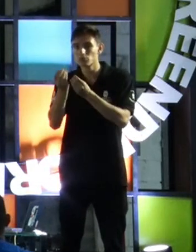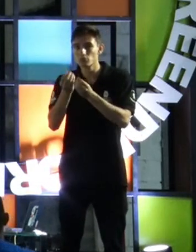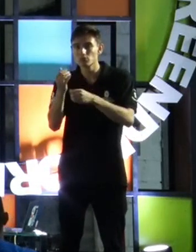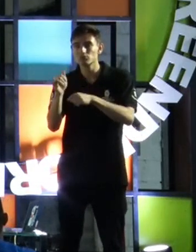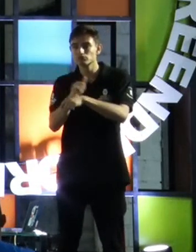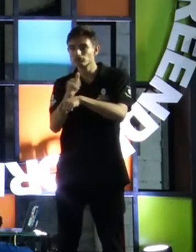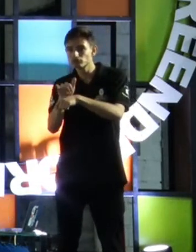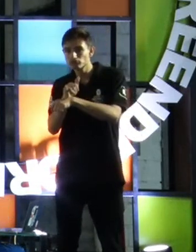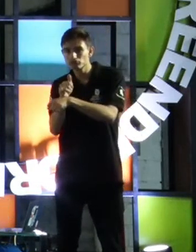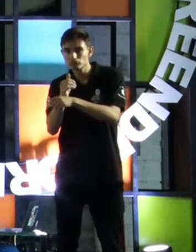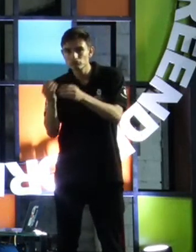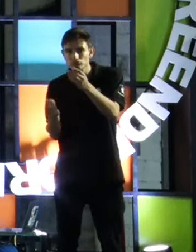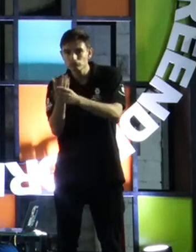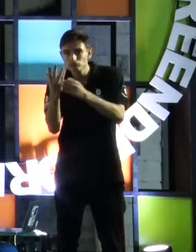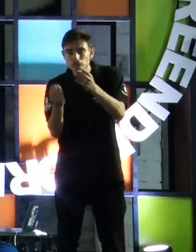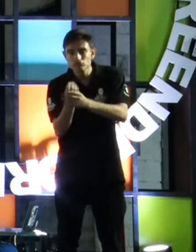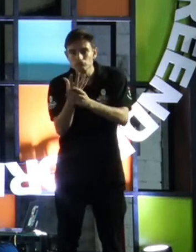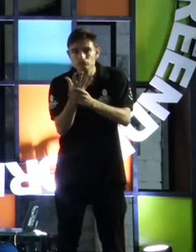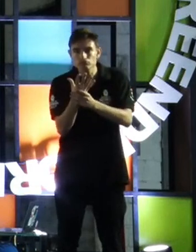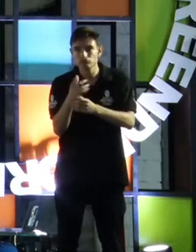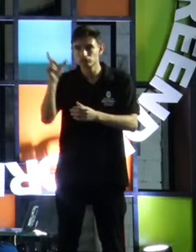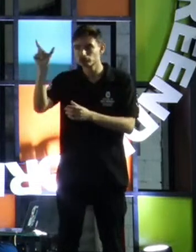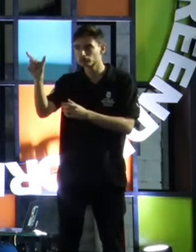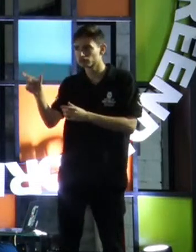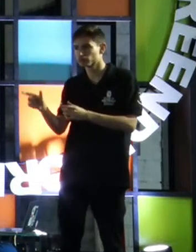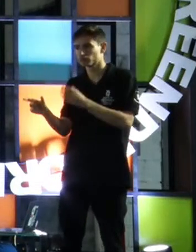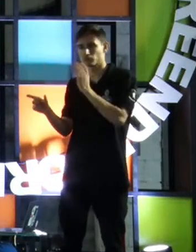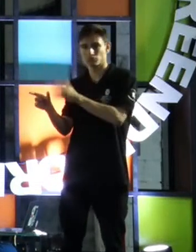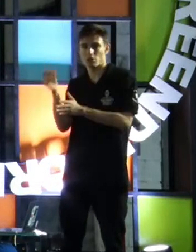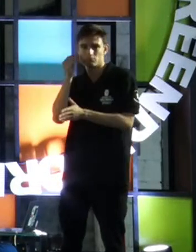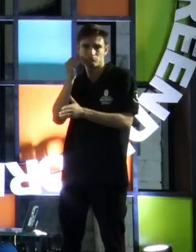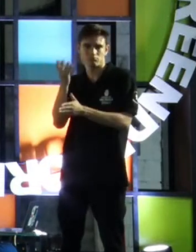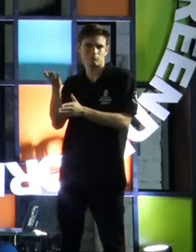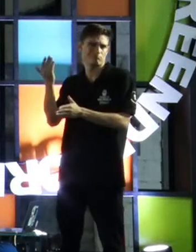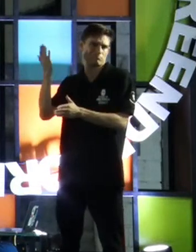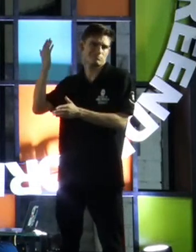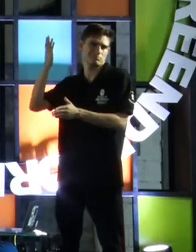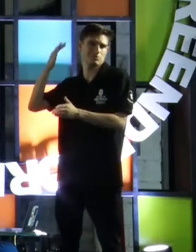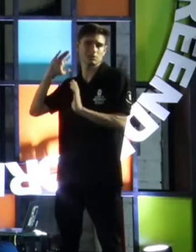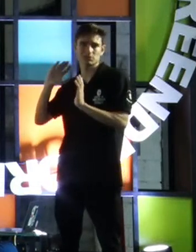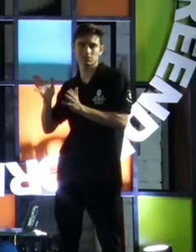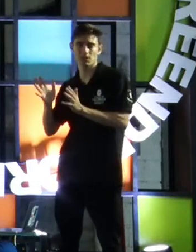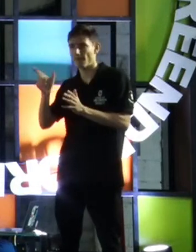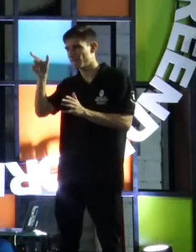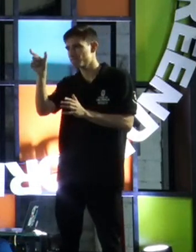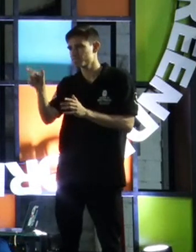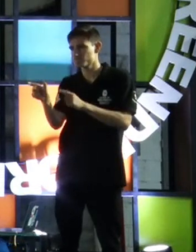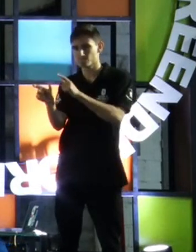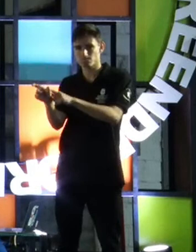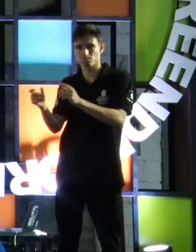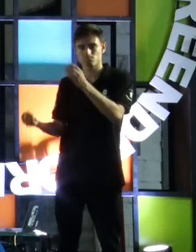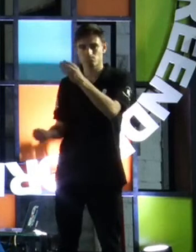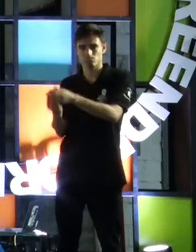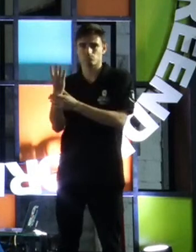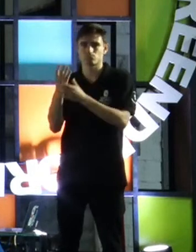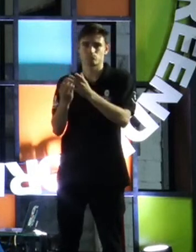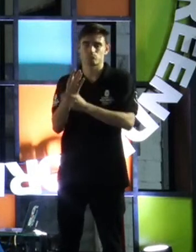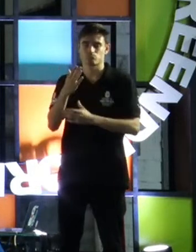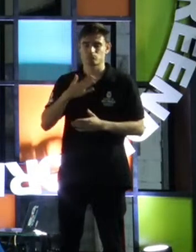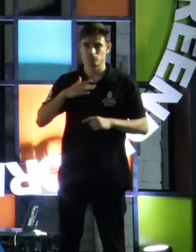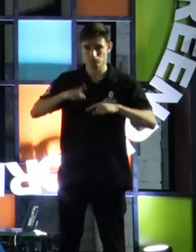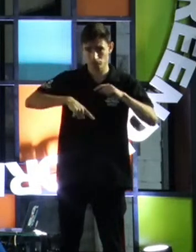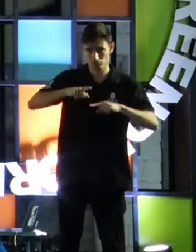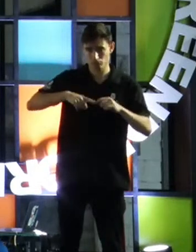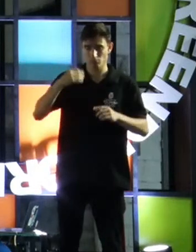fazer coisas. A experiência do consumidor ela já está no passado. O consumidor cria seu próprio produto, sua